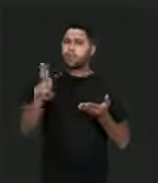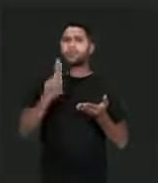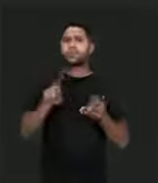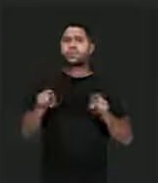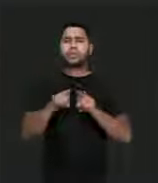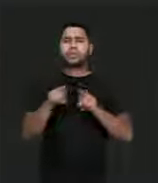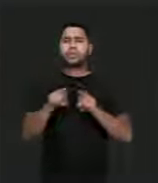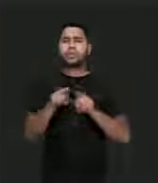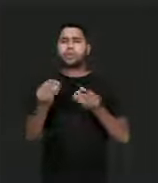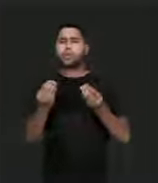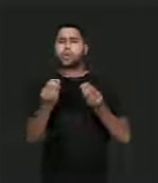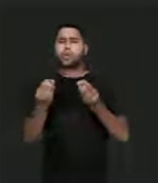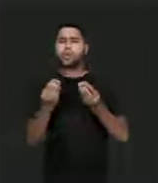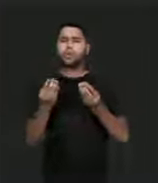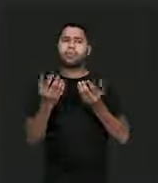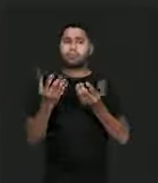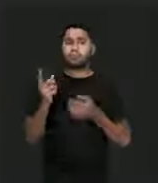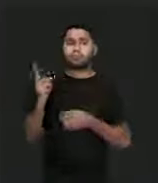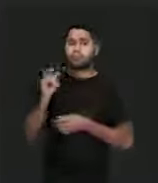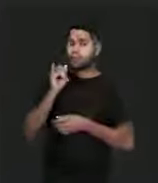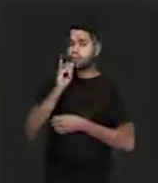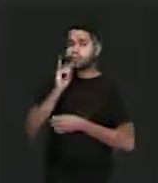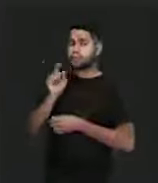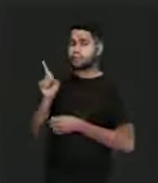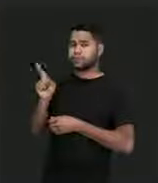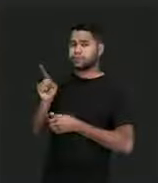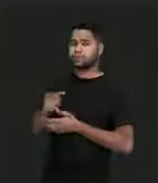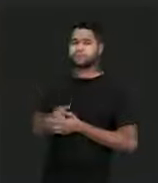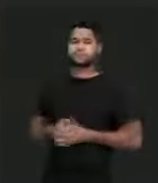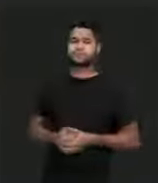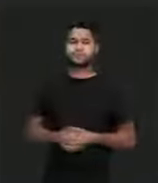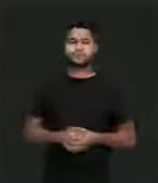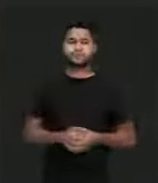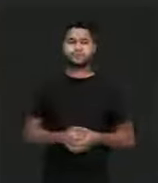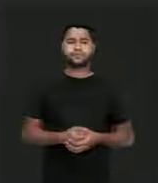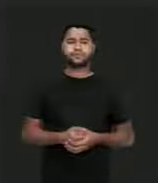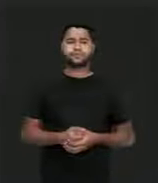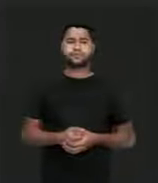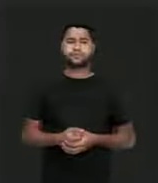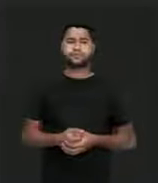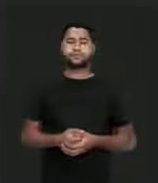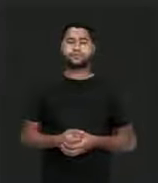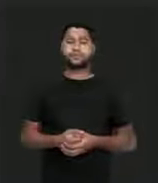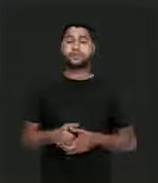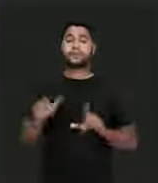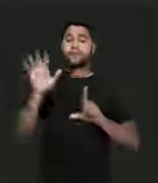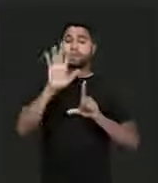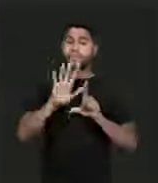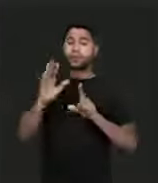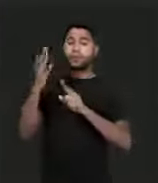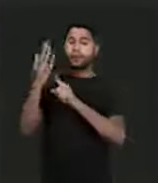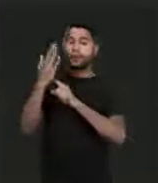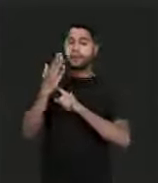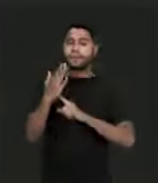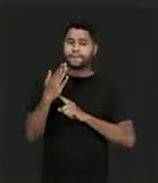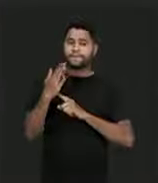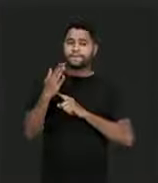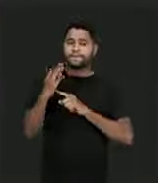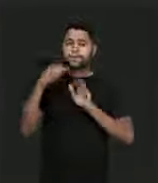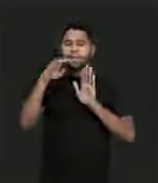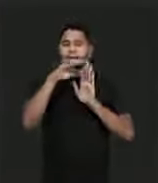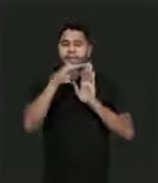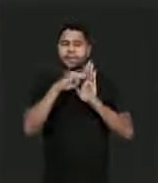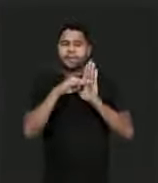muitas aplicações. Veja o exemplo. Aqui, essa figura me mostra o esquema de